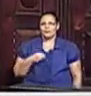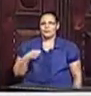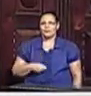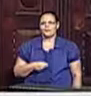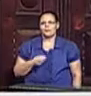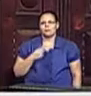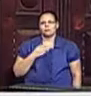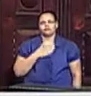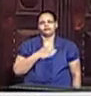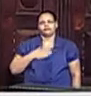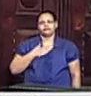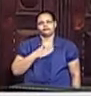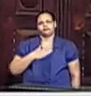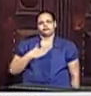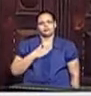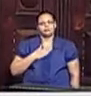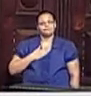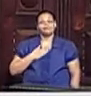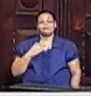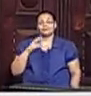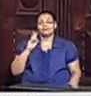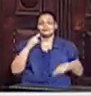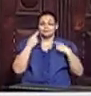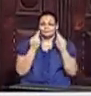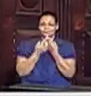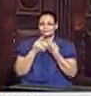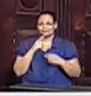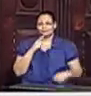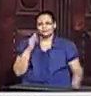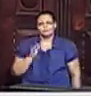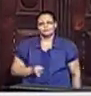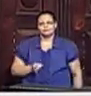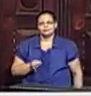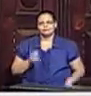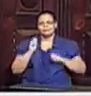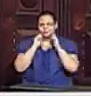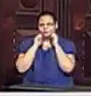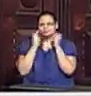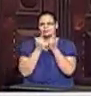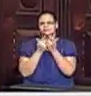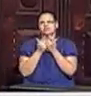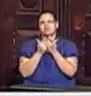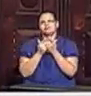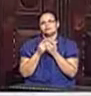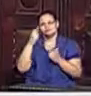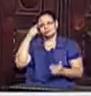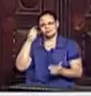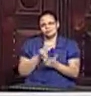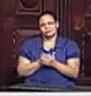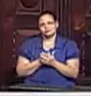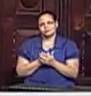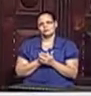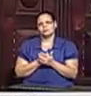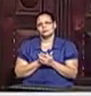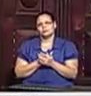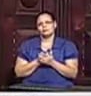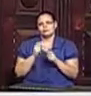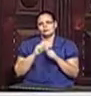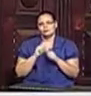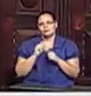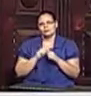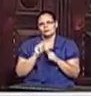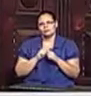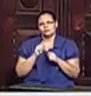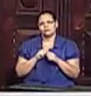Eu fiquei muito satisfeito com essa reunião e tenho certeza que a Assembleia Legislativa contribuirá decisivamente para fazer